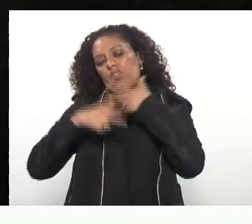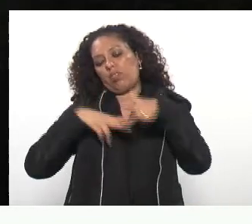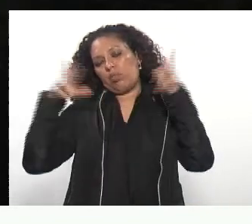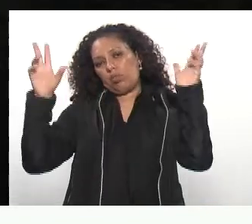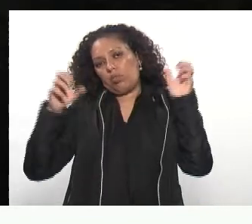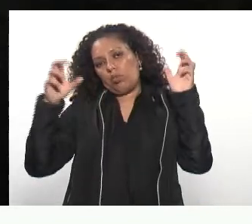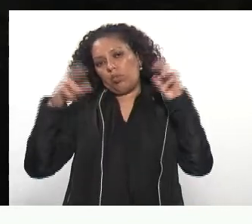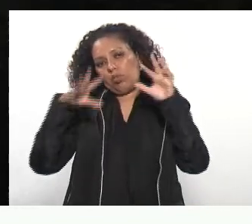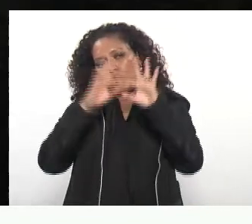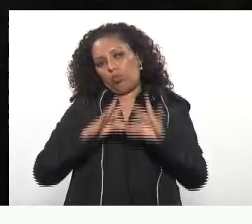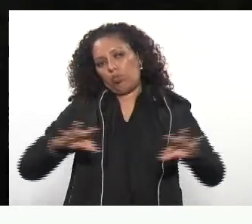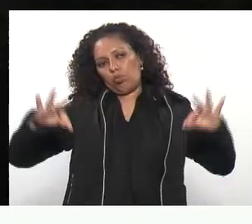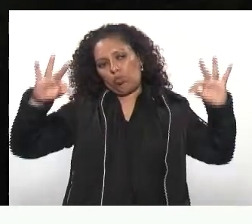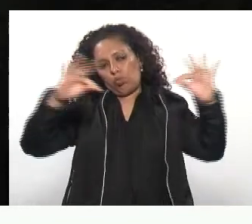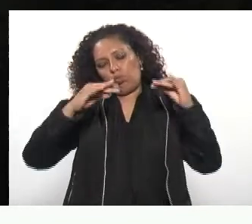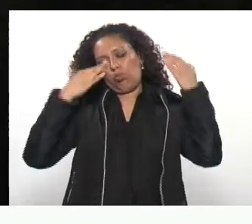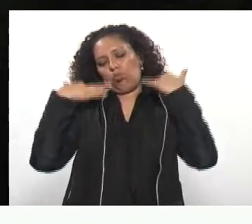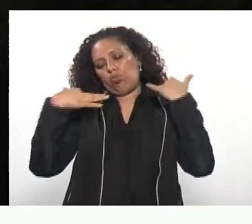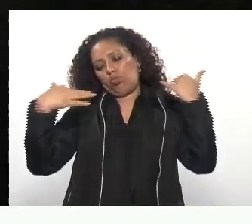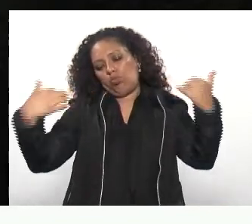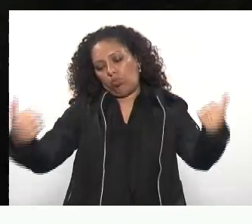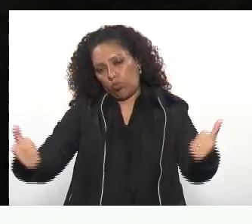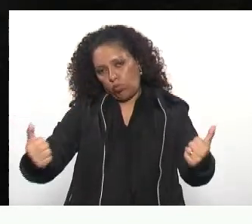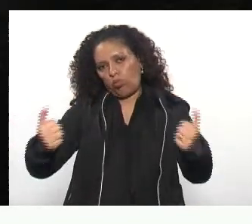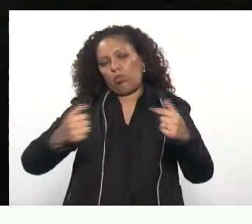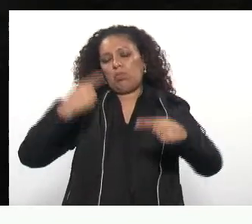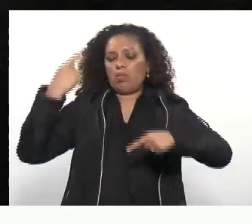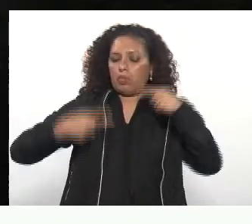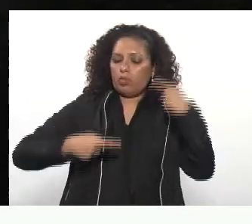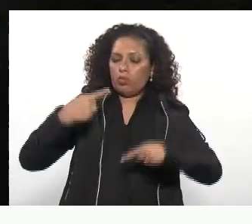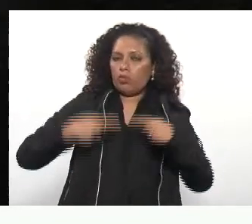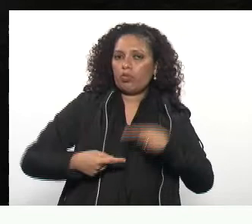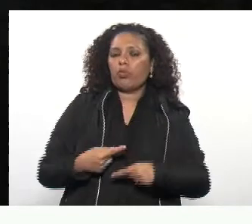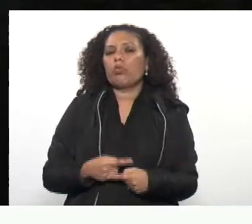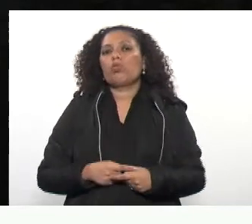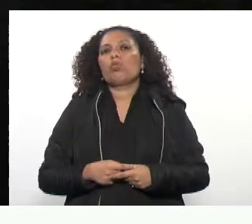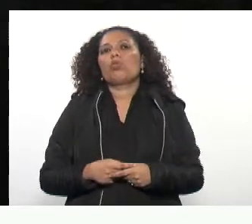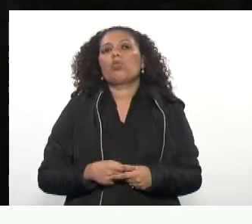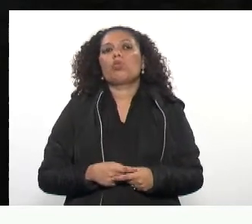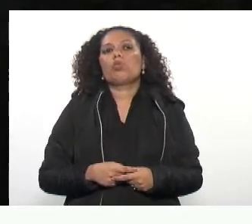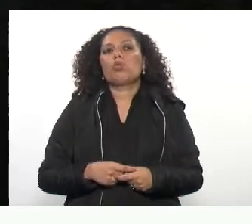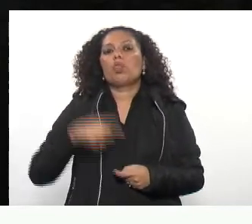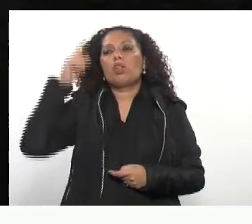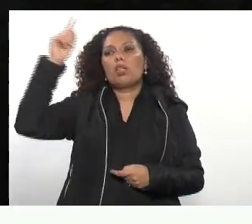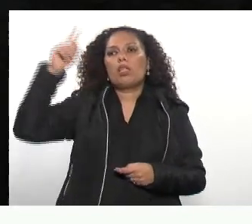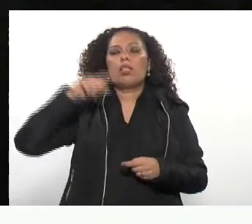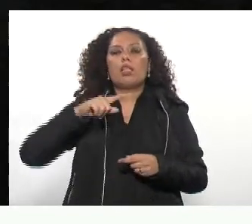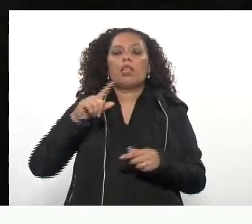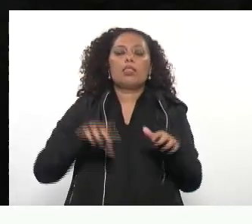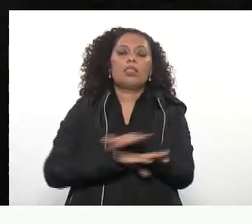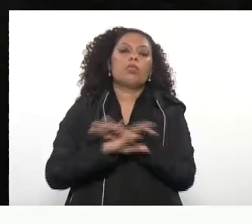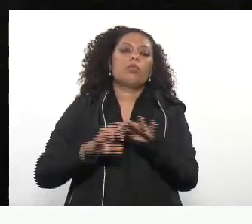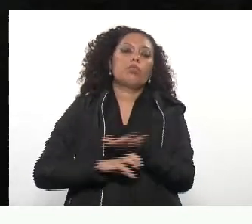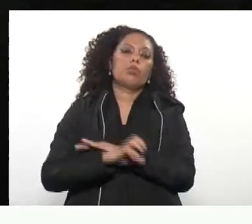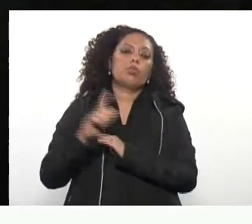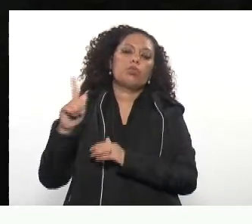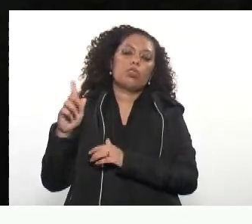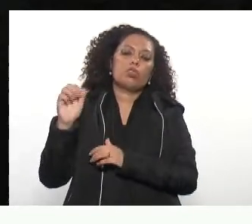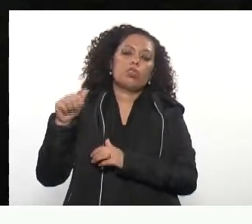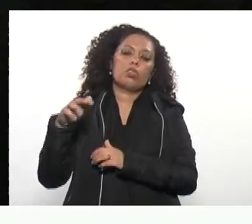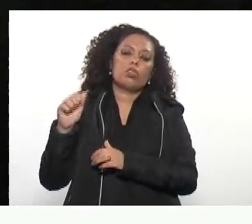seremos todos convidados para discutir no auditório da Genesa, para discutir esse